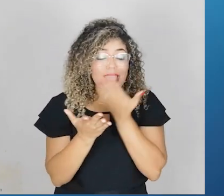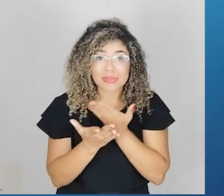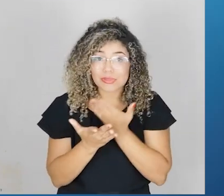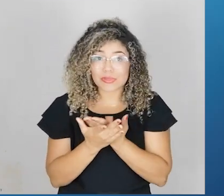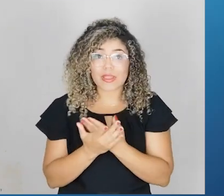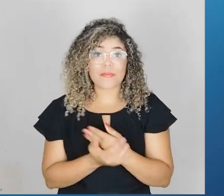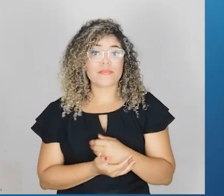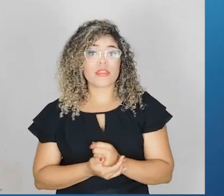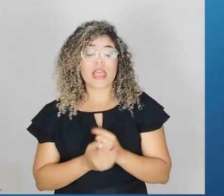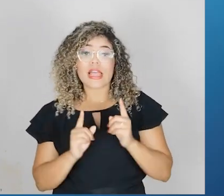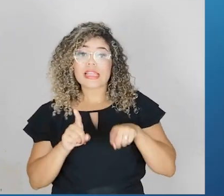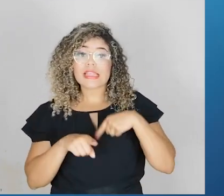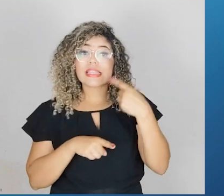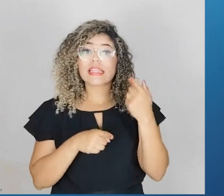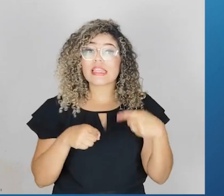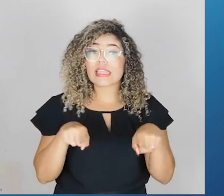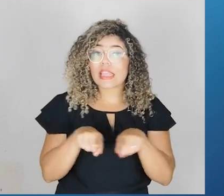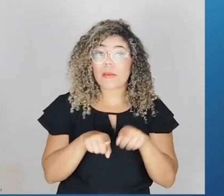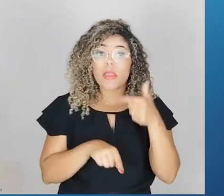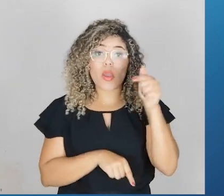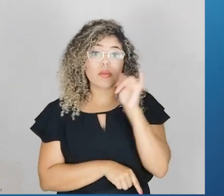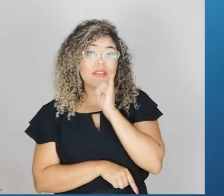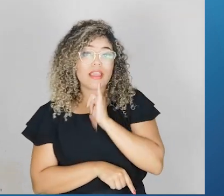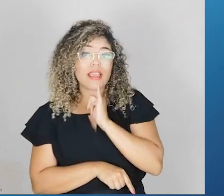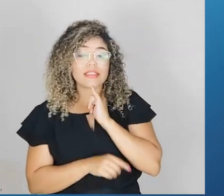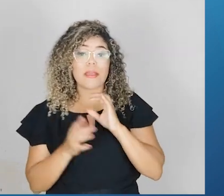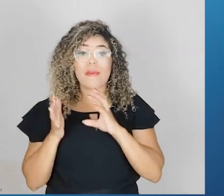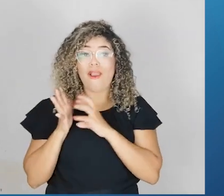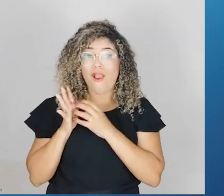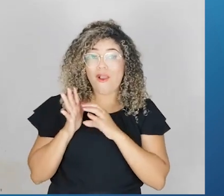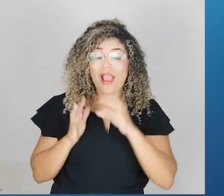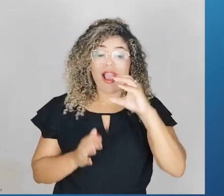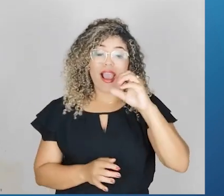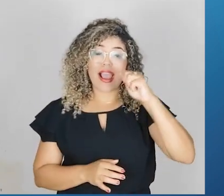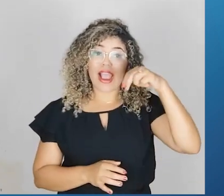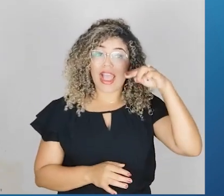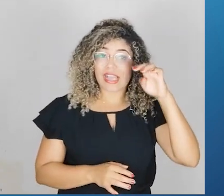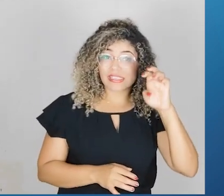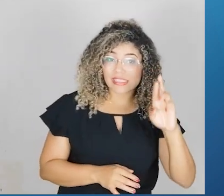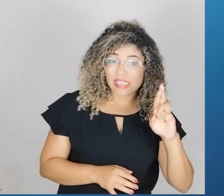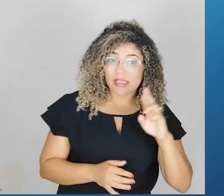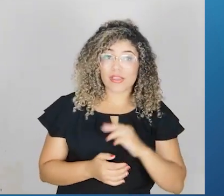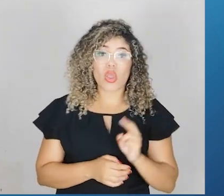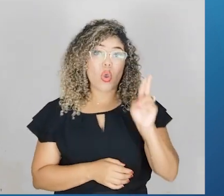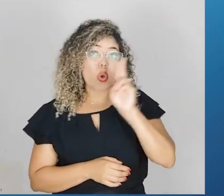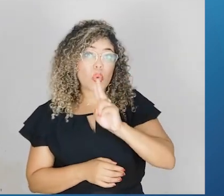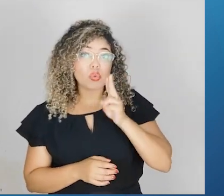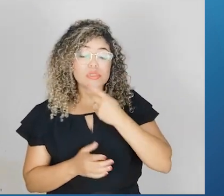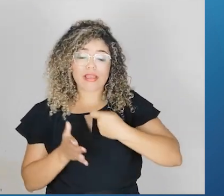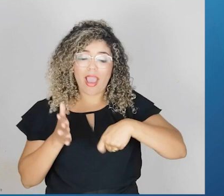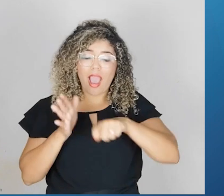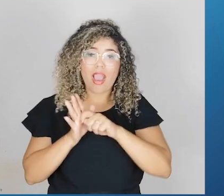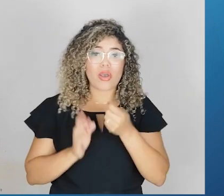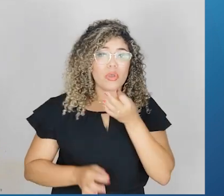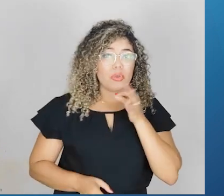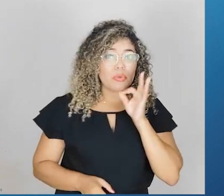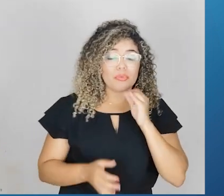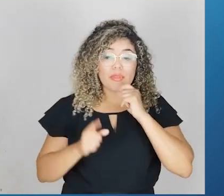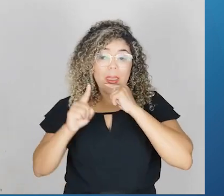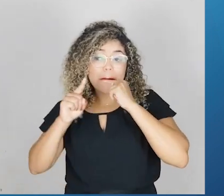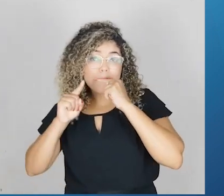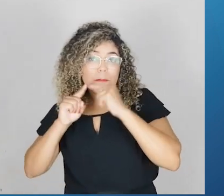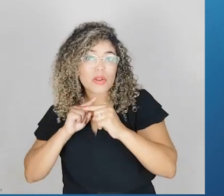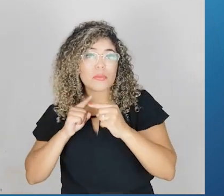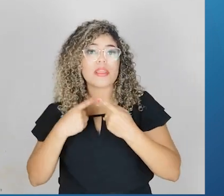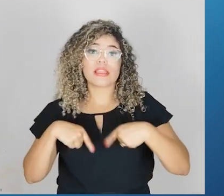temos outros malefícios ao corpo, como o câncer. Então, essas substâncias usadas de forma exagerada, de forma proibida,